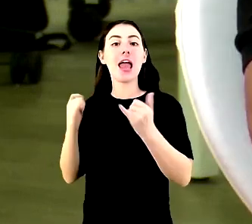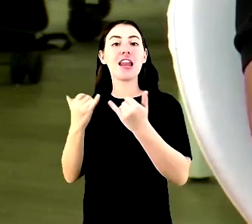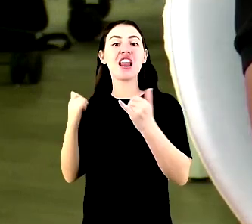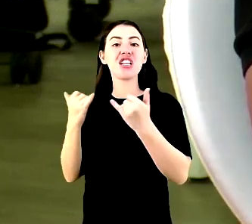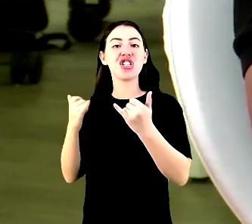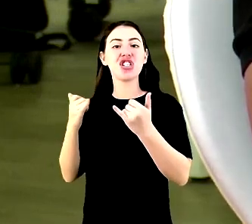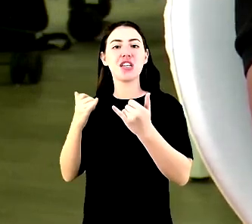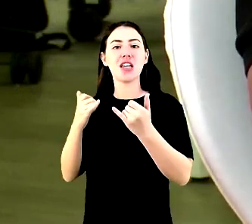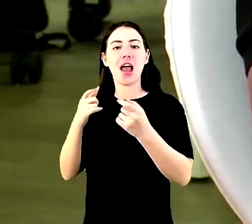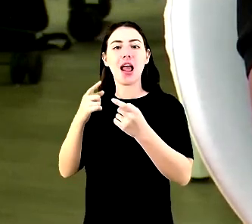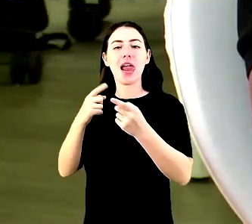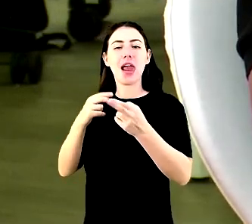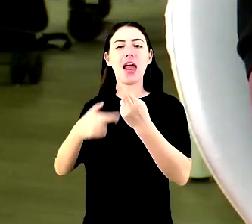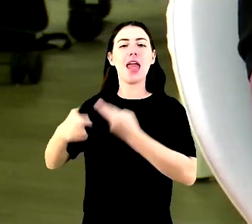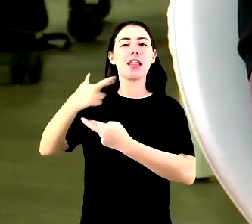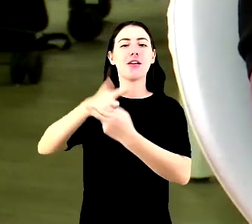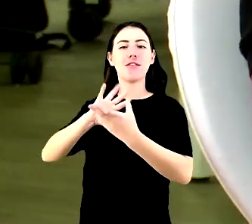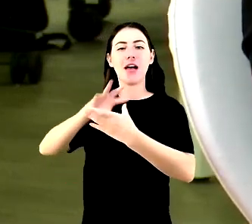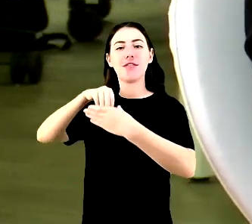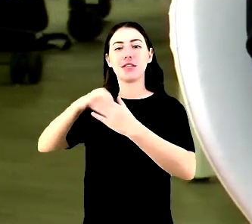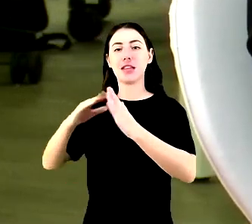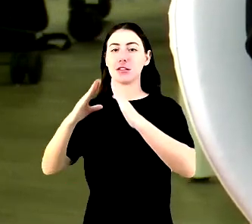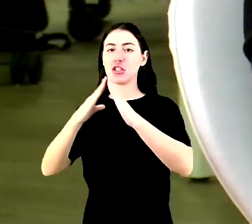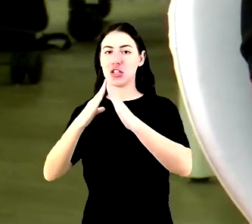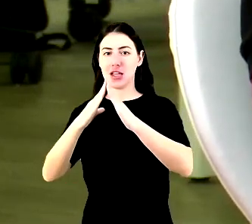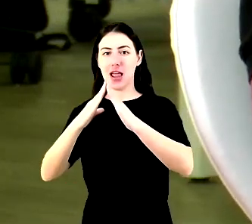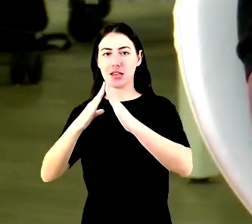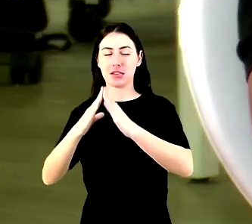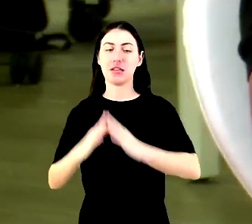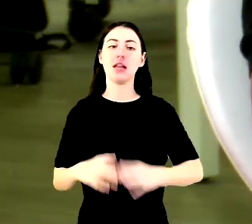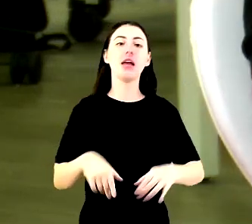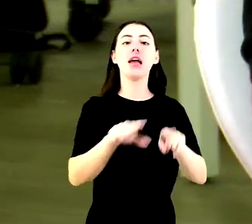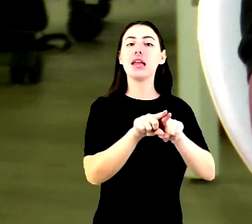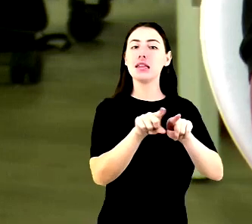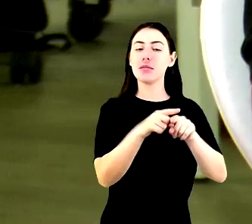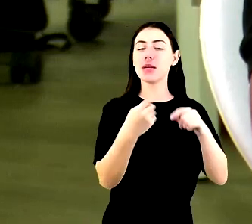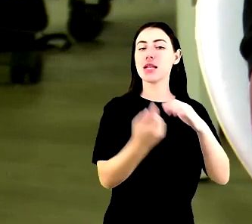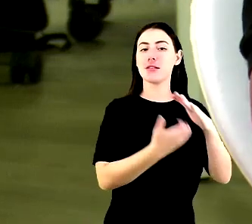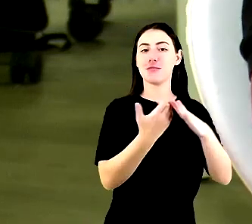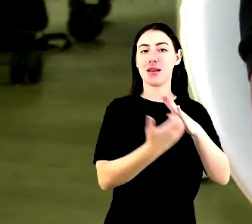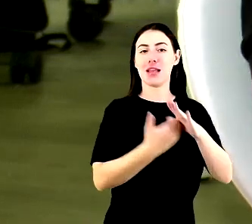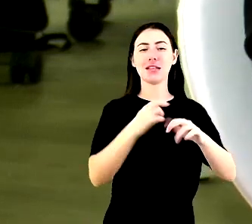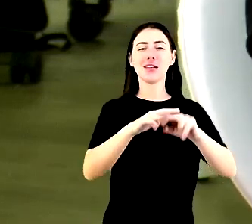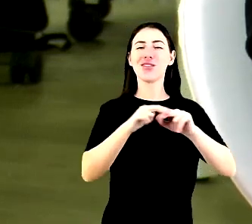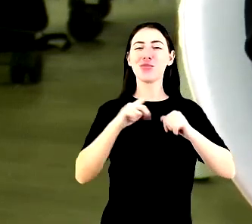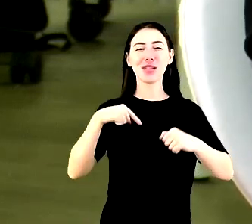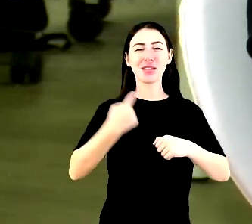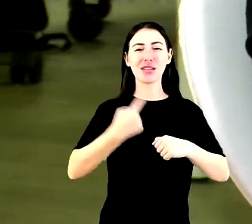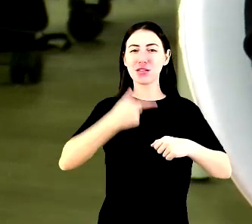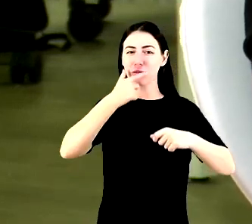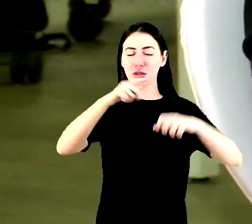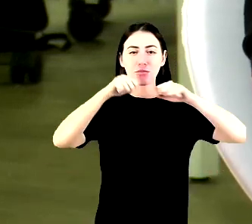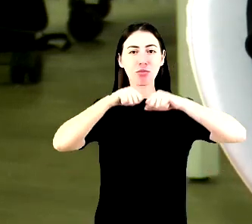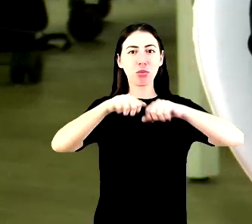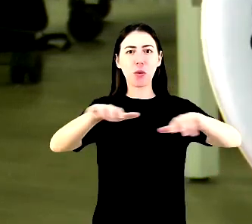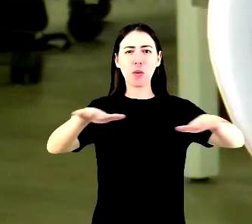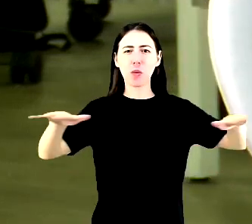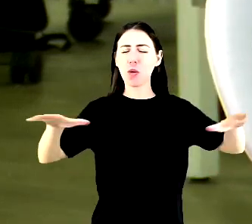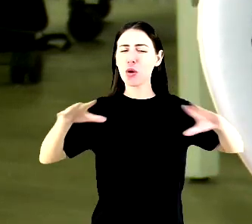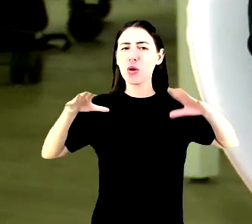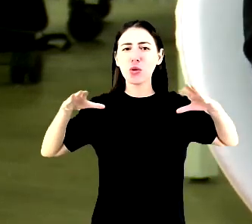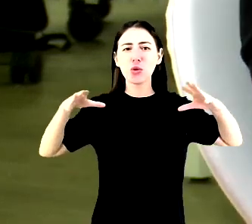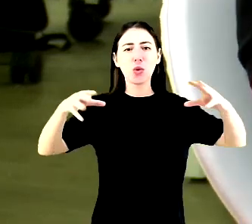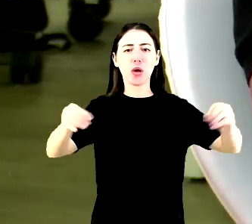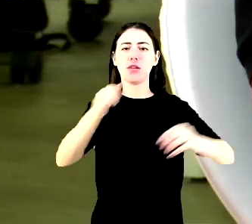eletrointensivo. E a gente está presente não só na casa das pessoas, como no trabalho das pessoas e no deslocamento das pessoas através do